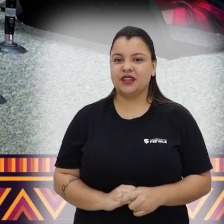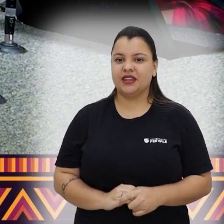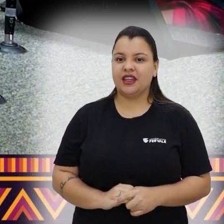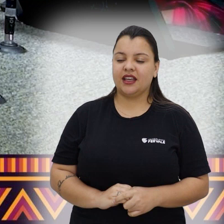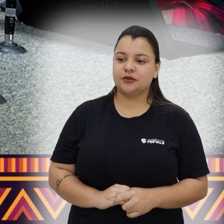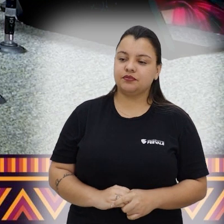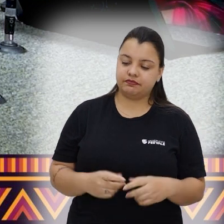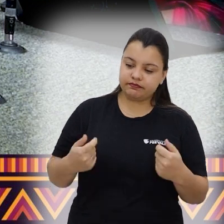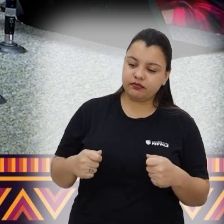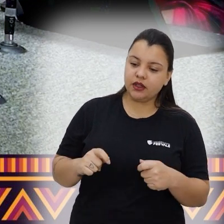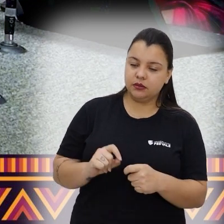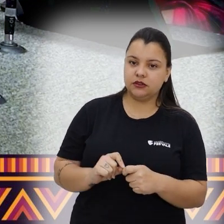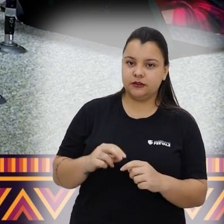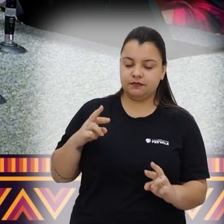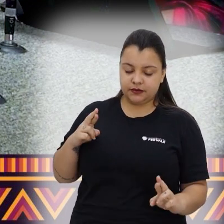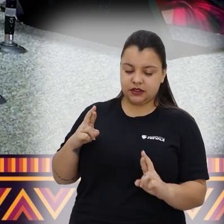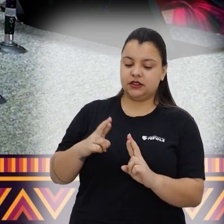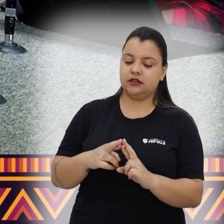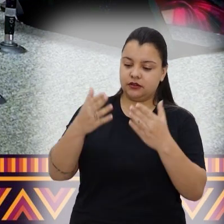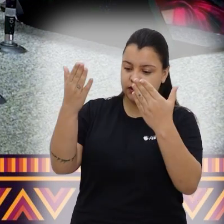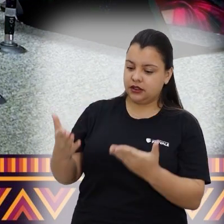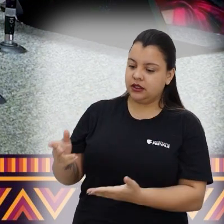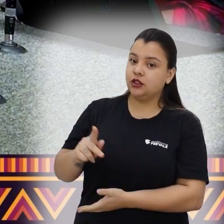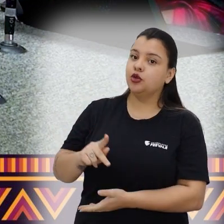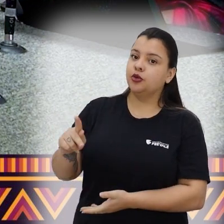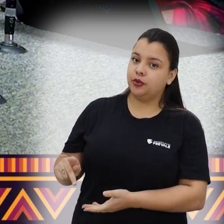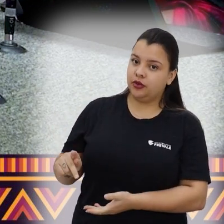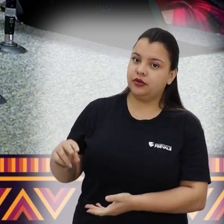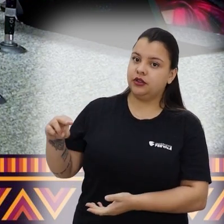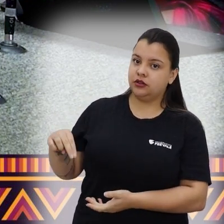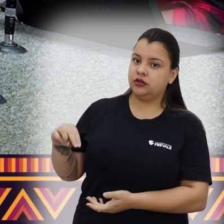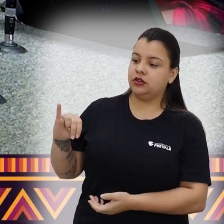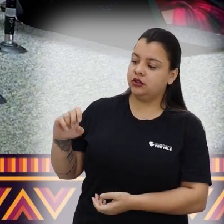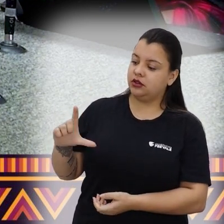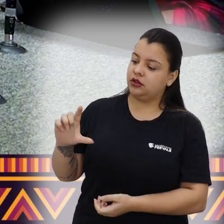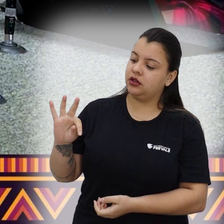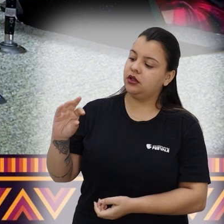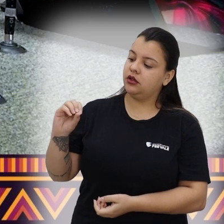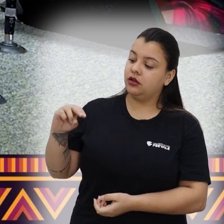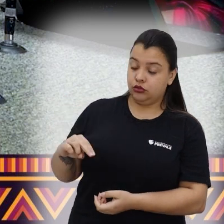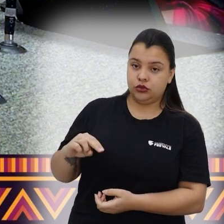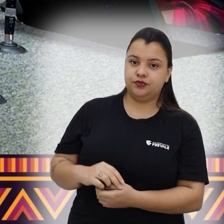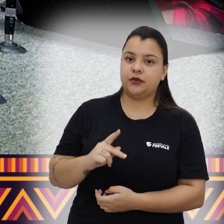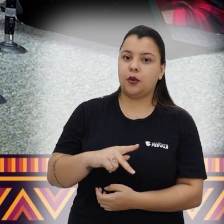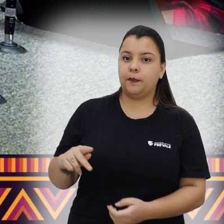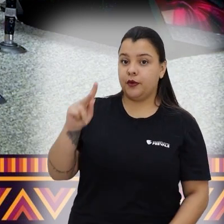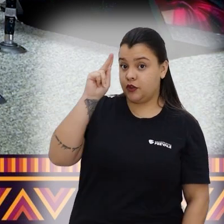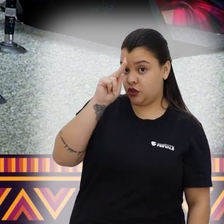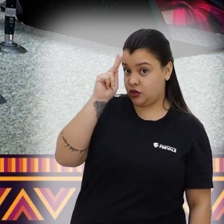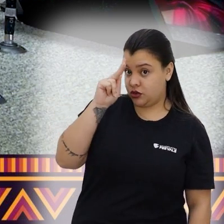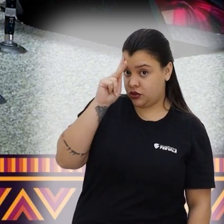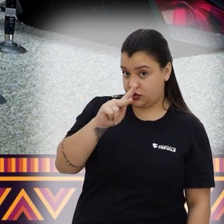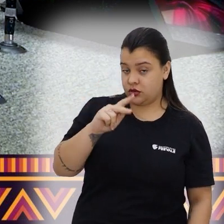eu preciso fazer essa referência, que é do professor Newton Moulet, que é um professor de História da